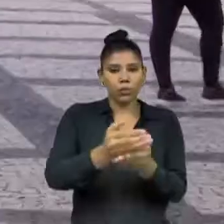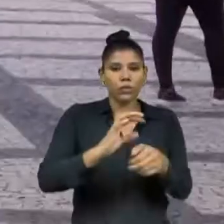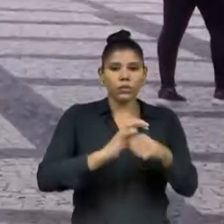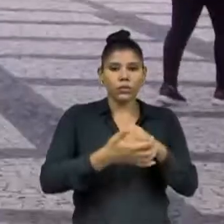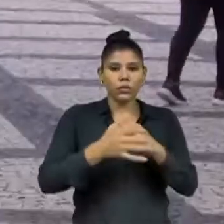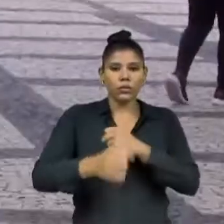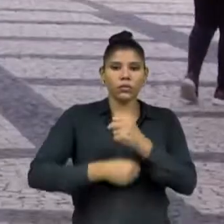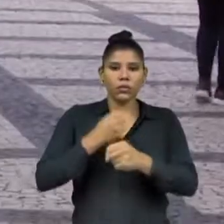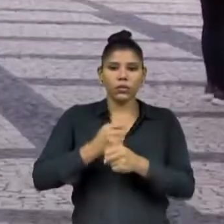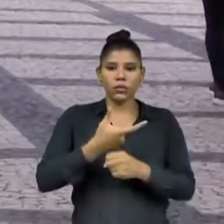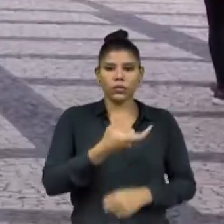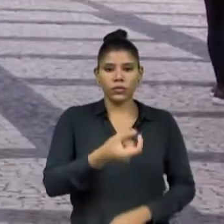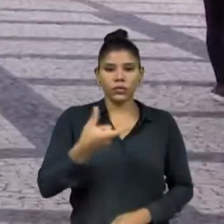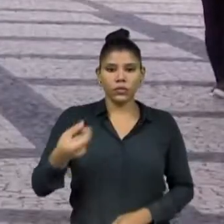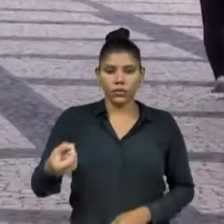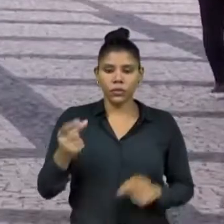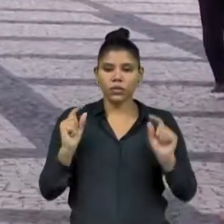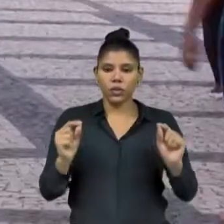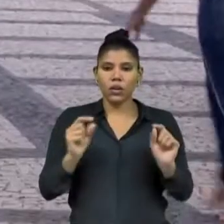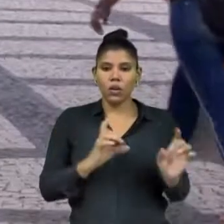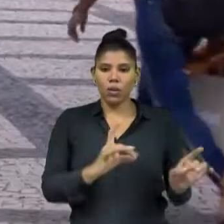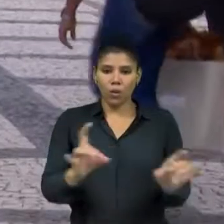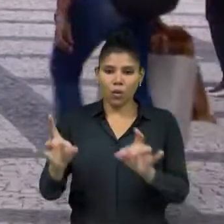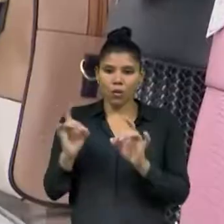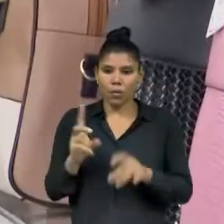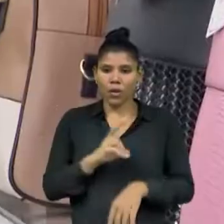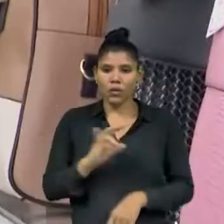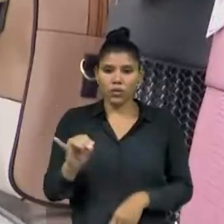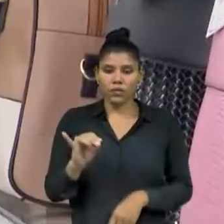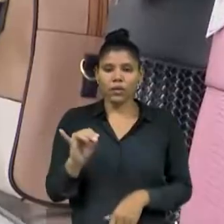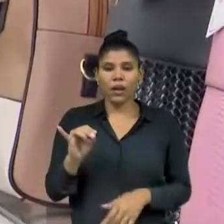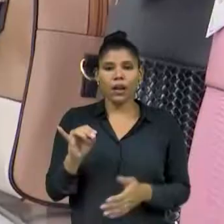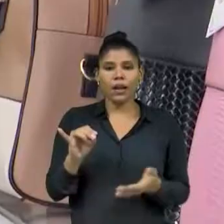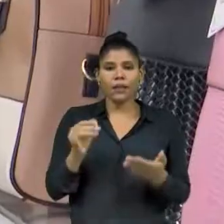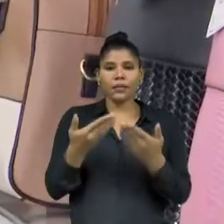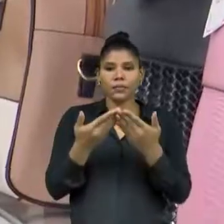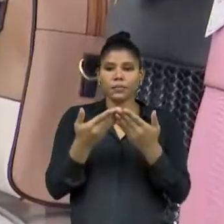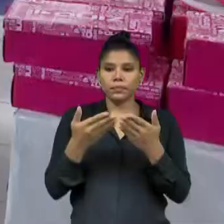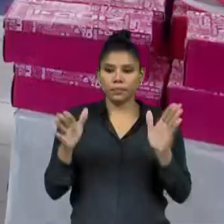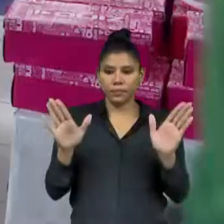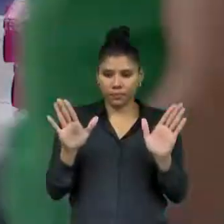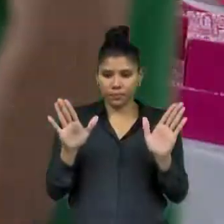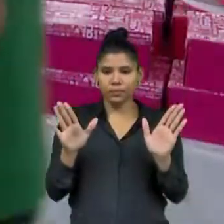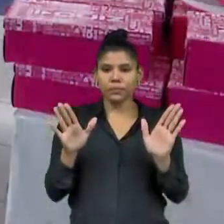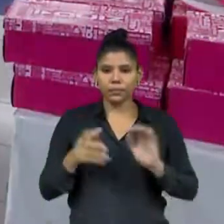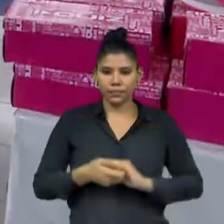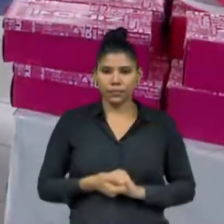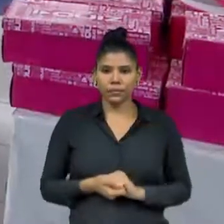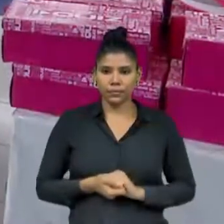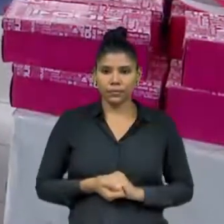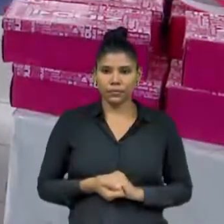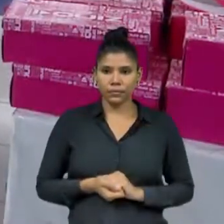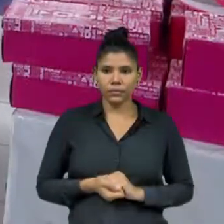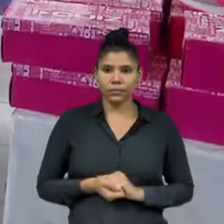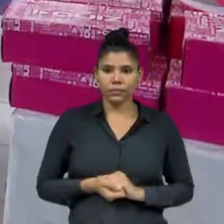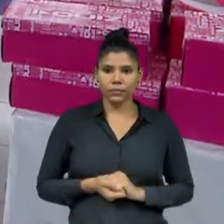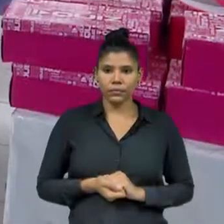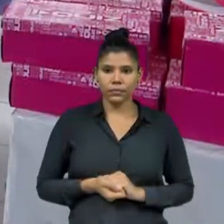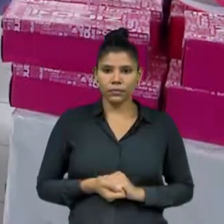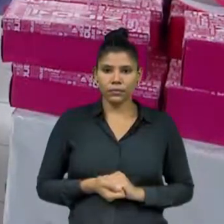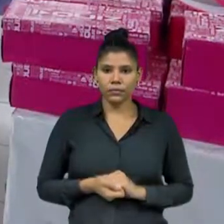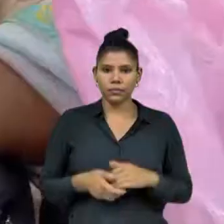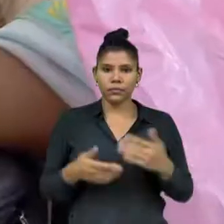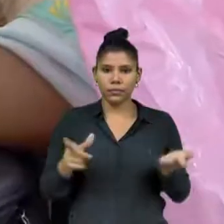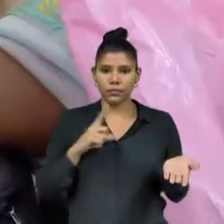2020, em que o comércio funcionará no período com flexibilização maior das medidas restritivas no estado, incluindo